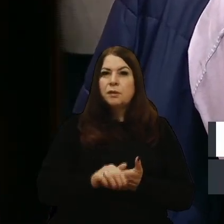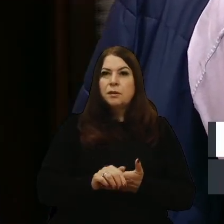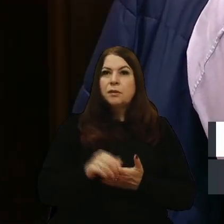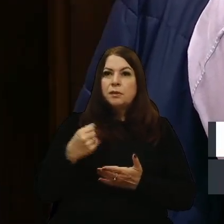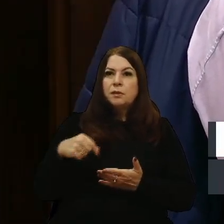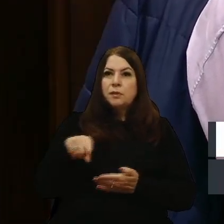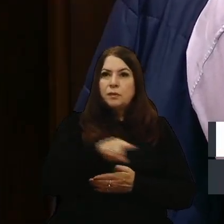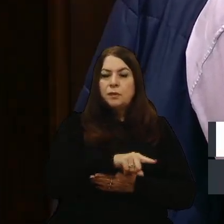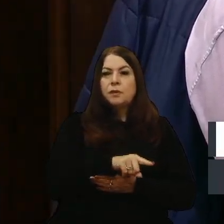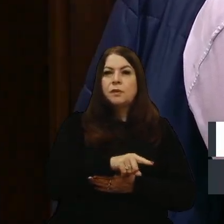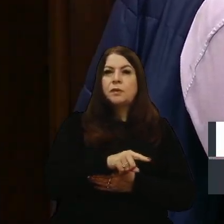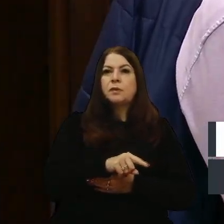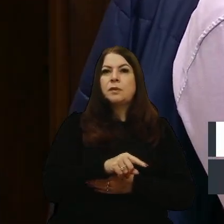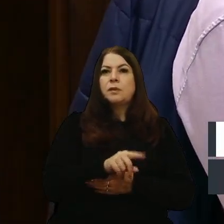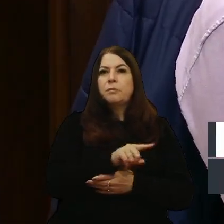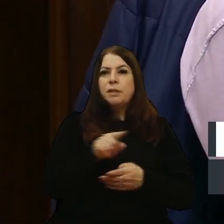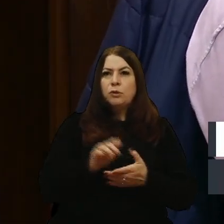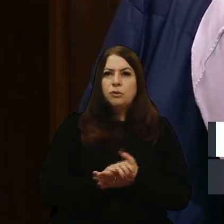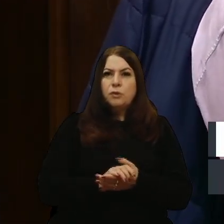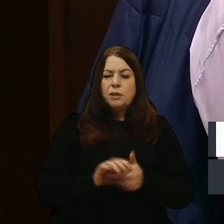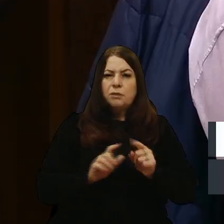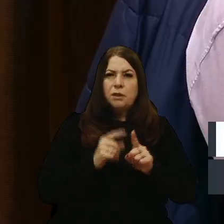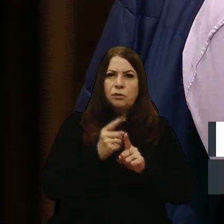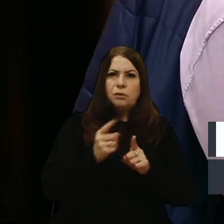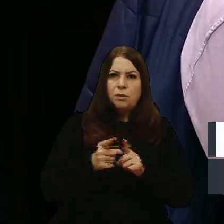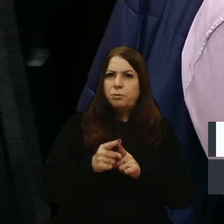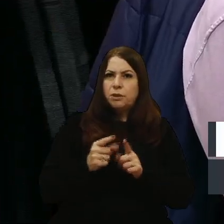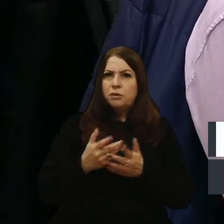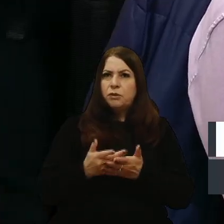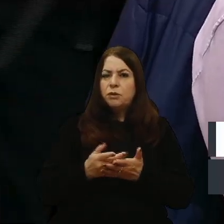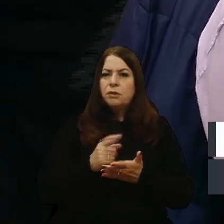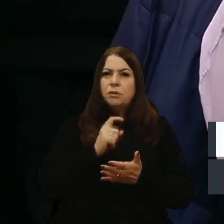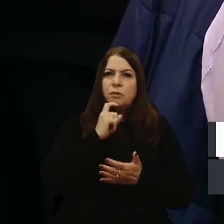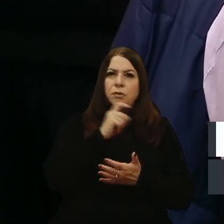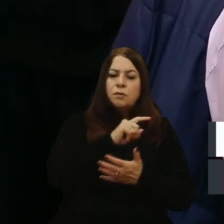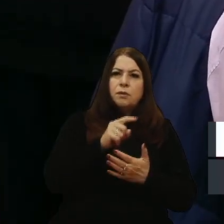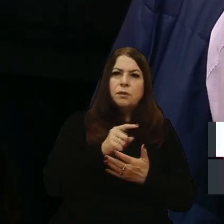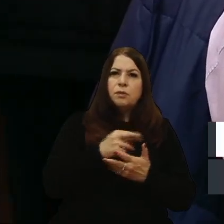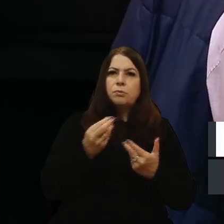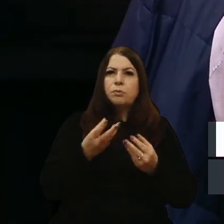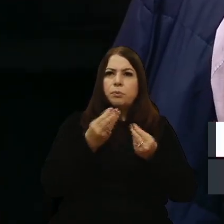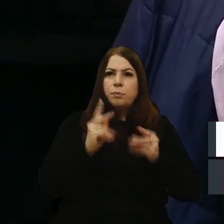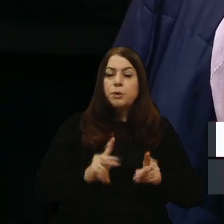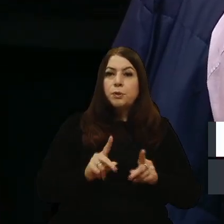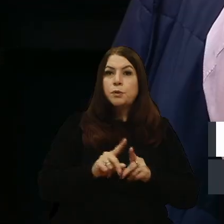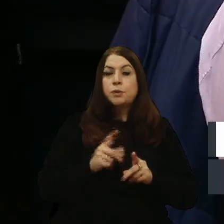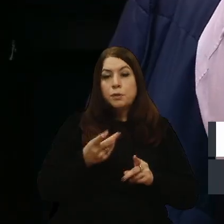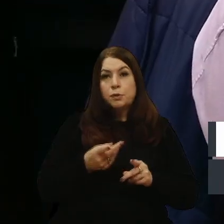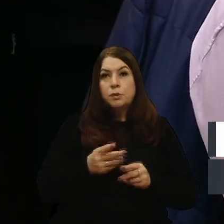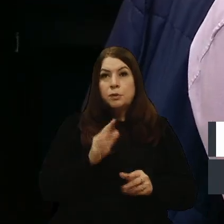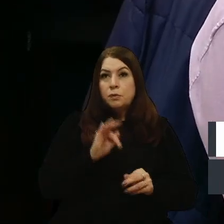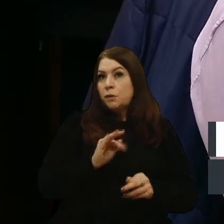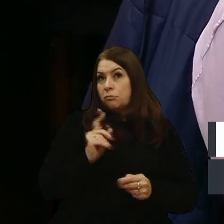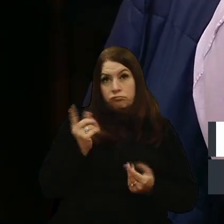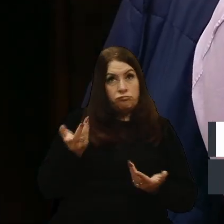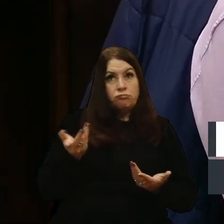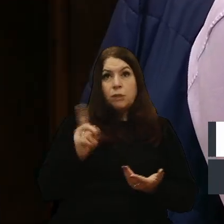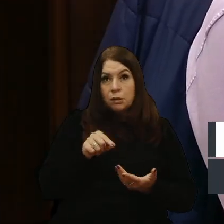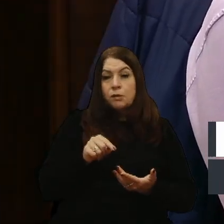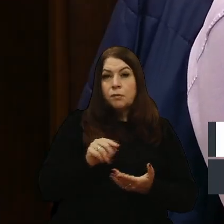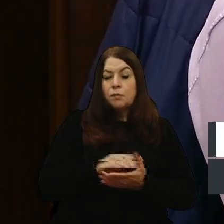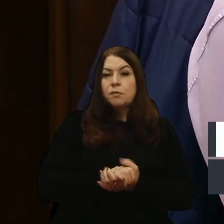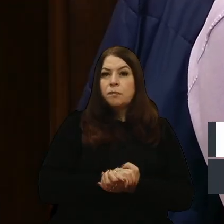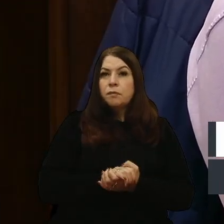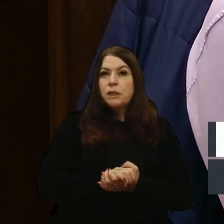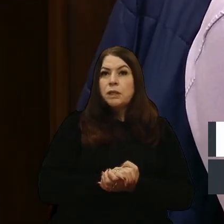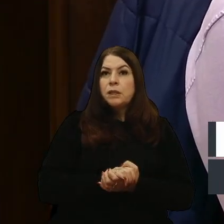necessidade que eu entendi, em razão da questão do frio que assola muitas pessoas. Por fim, vereador Fiuza, eu acho que é isso. Eu